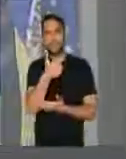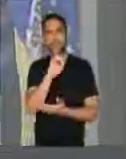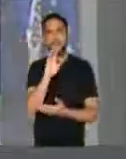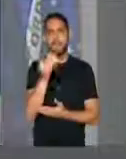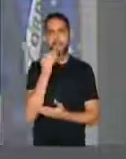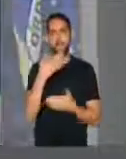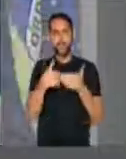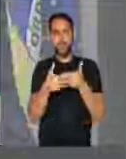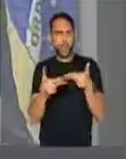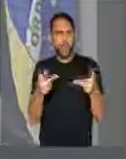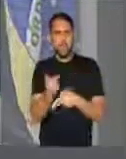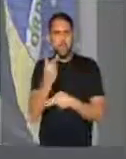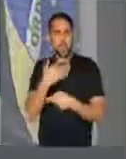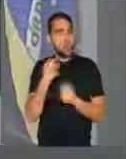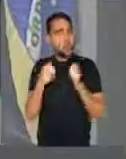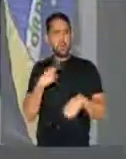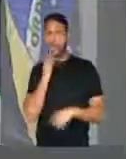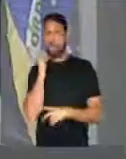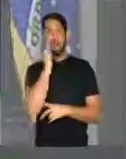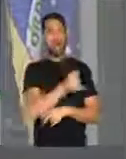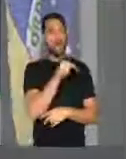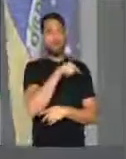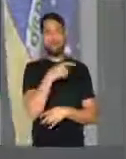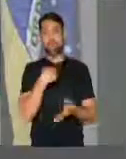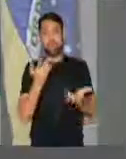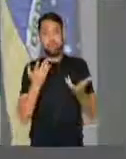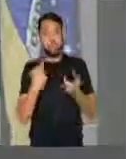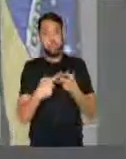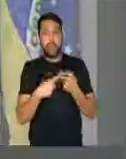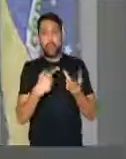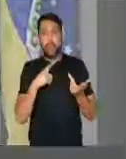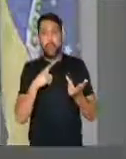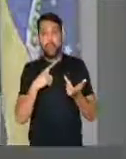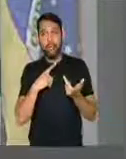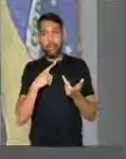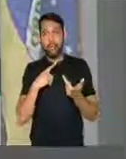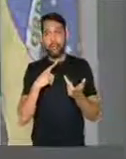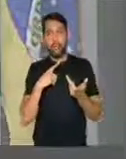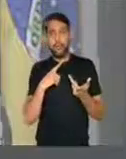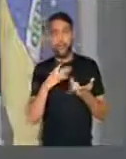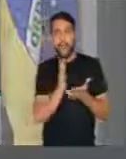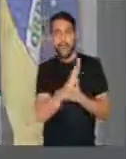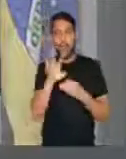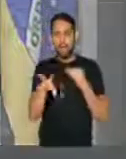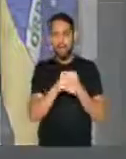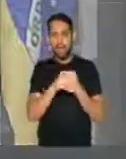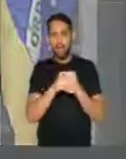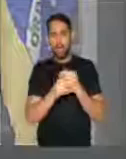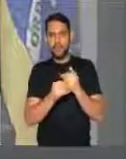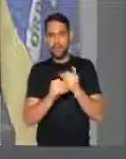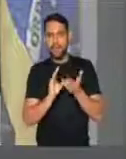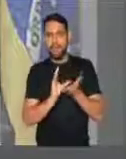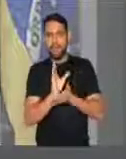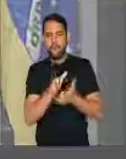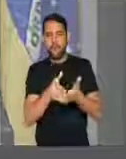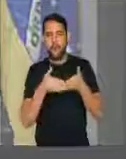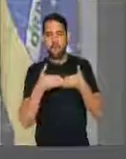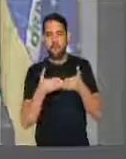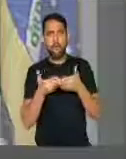coisa. Não podia falar isso, até porque a emenda não é